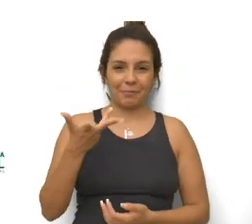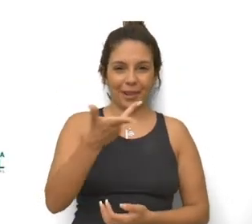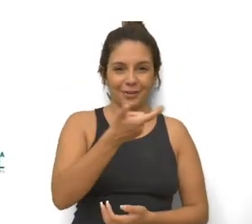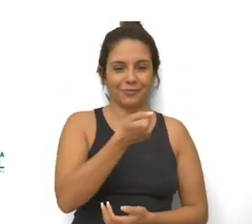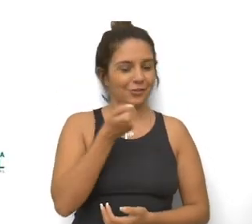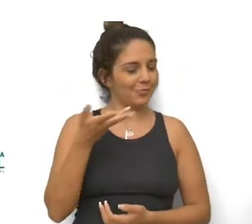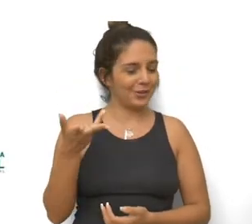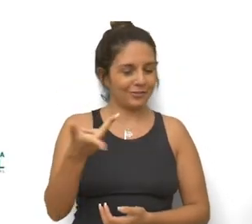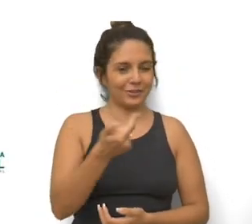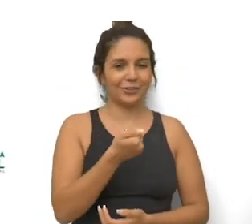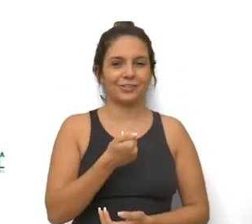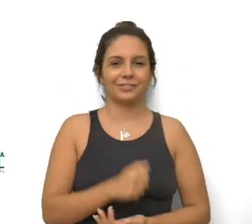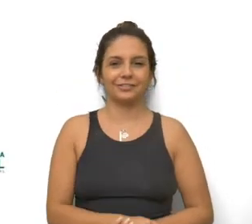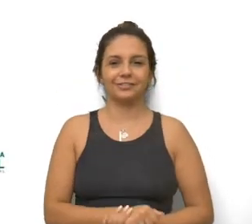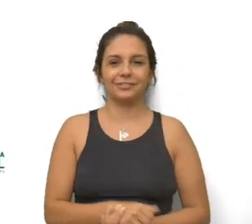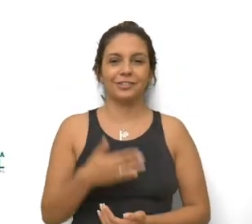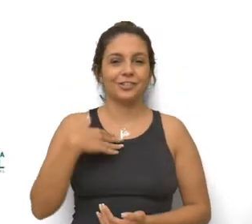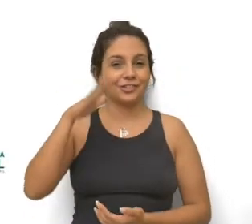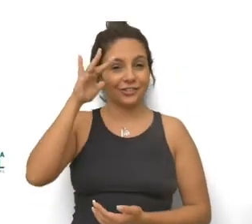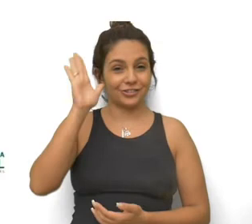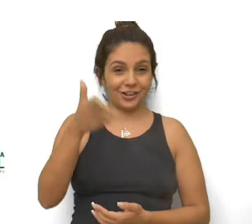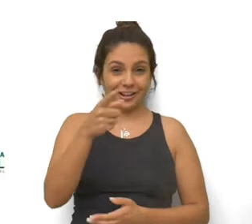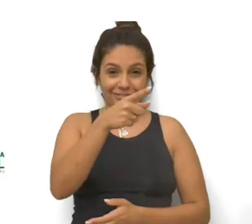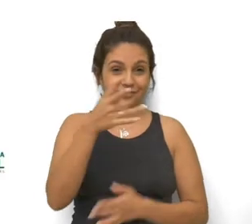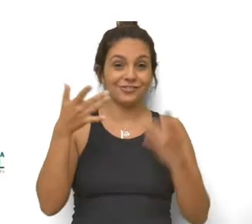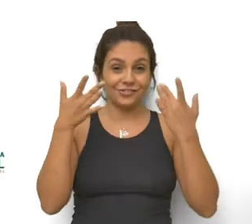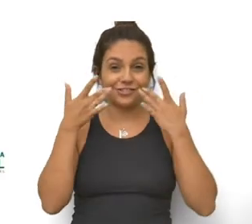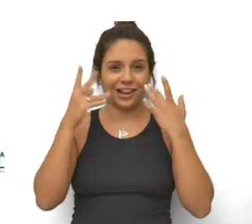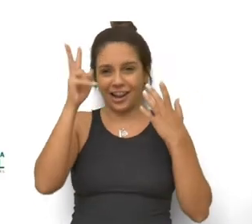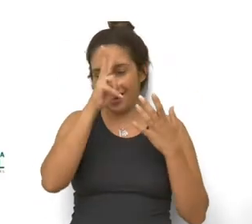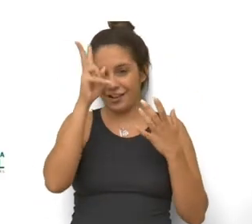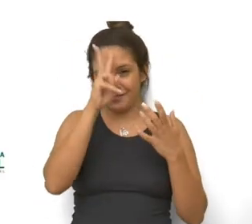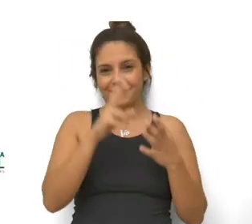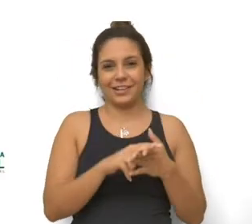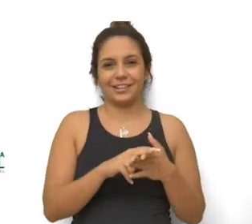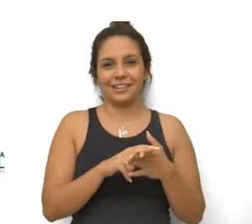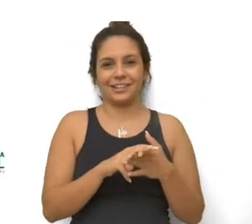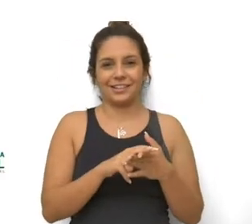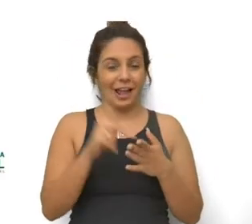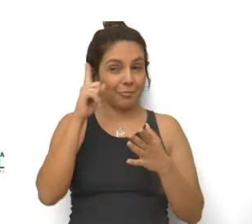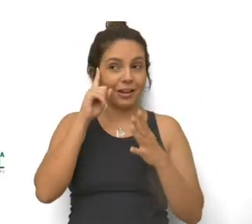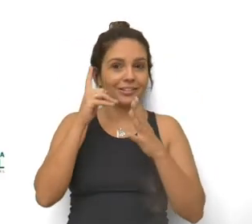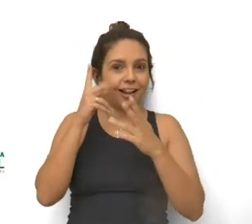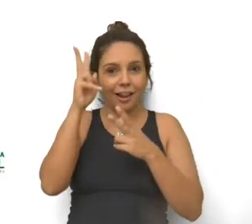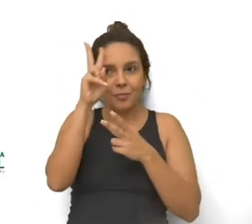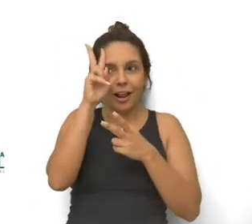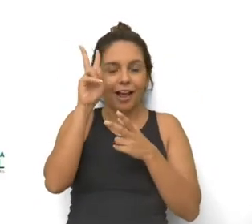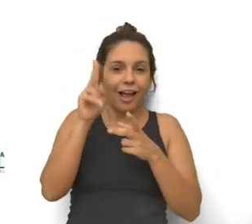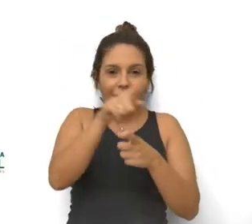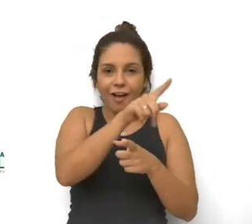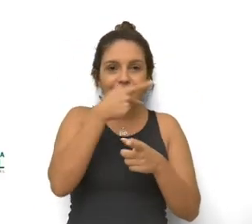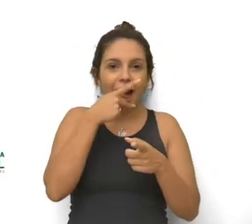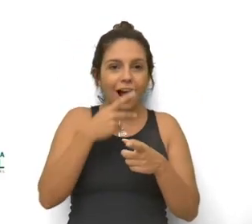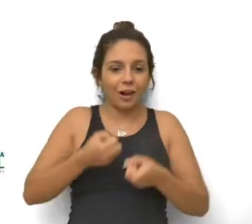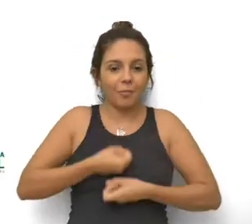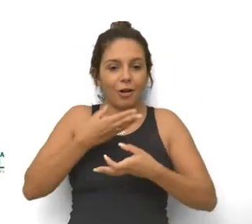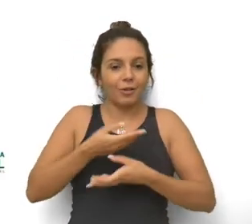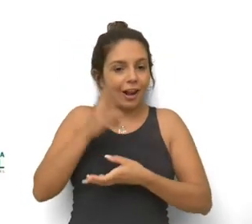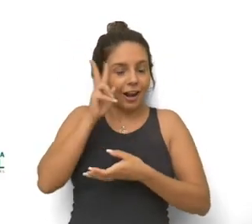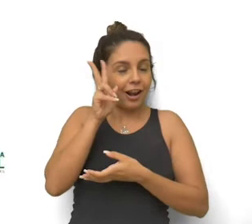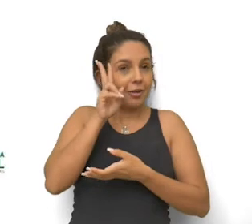Maravilhoso, maravilhoso, maravilhoso. Eu que já assisti o espetáculo, lembrei de... Minha cabeça ficou aqui, lembrando de quase Jura?